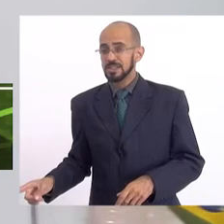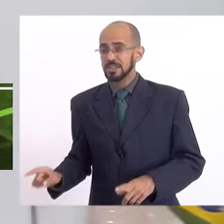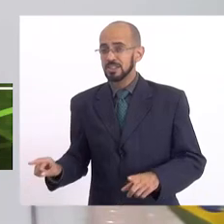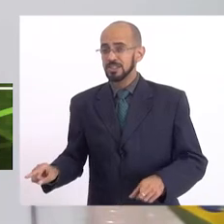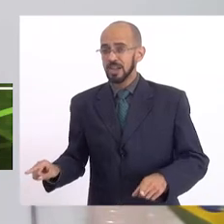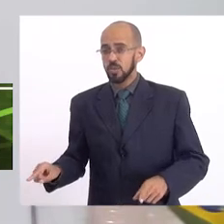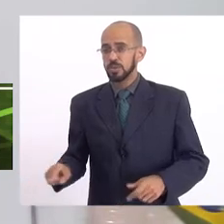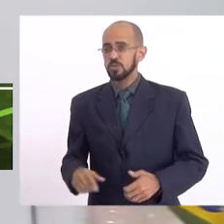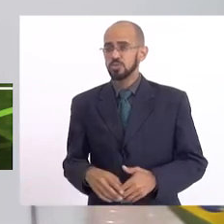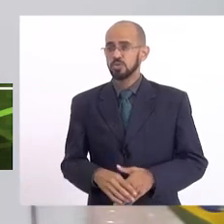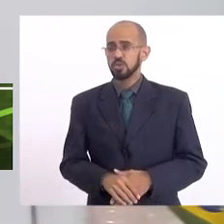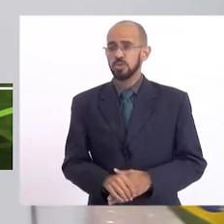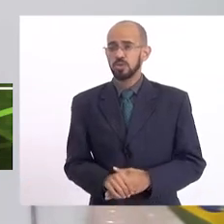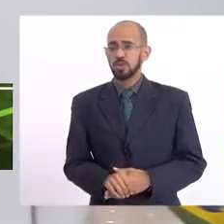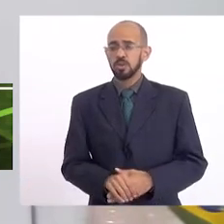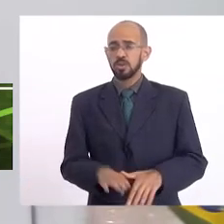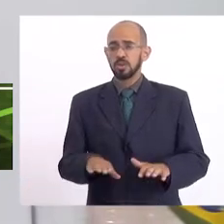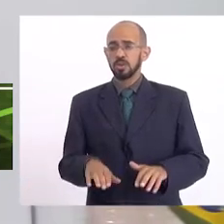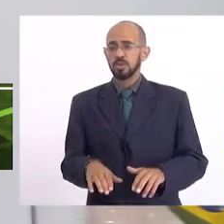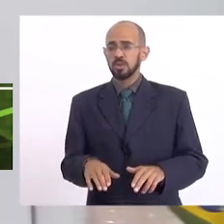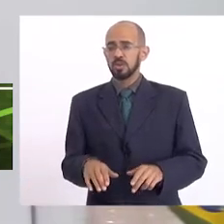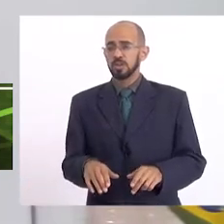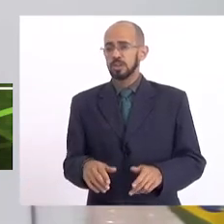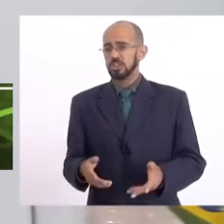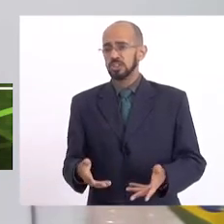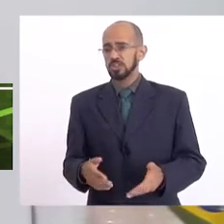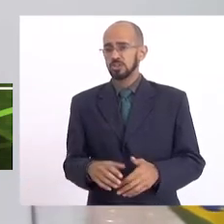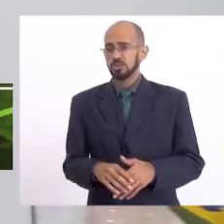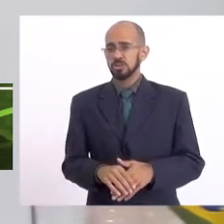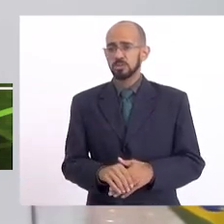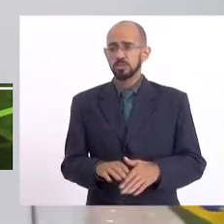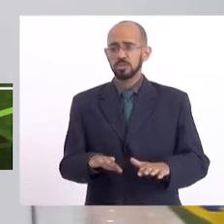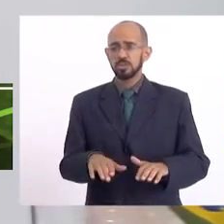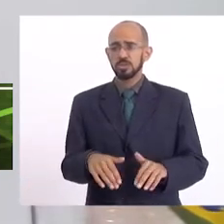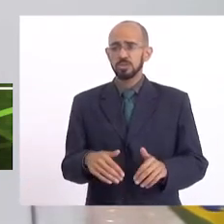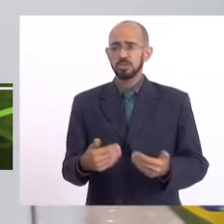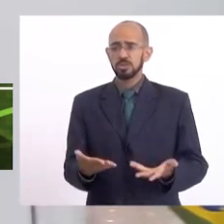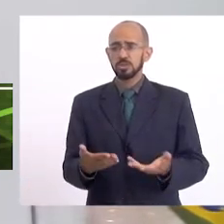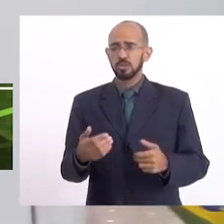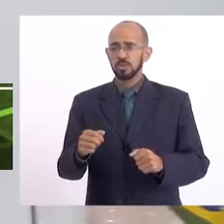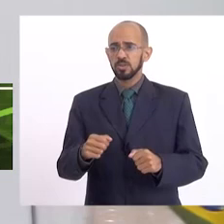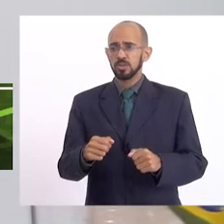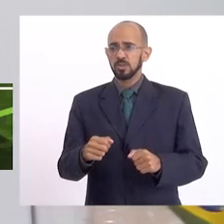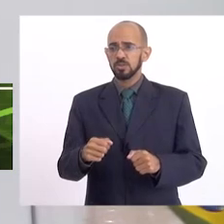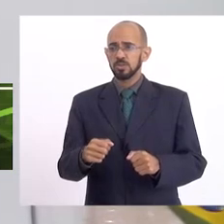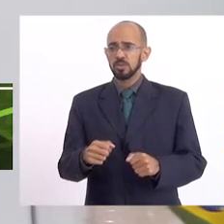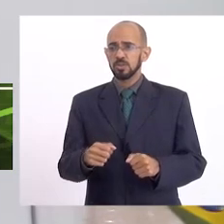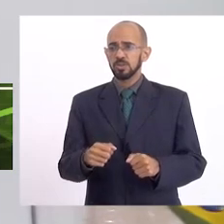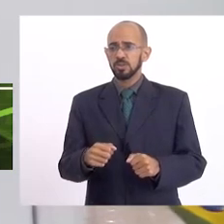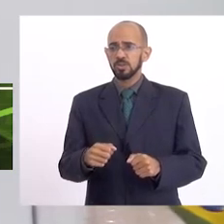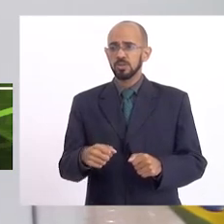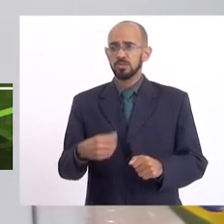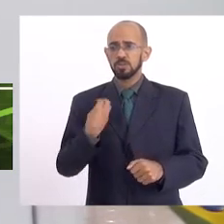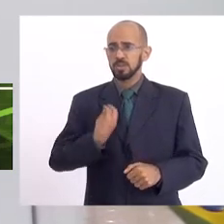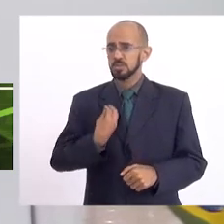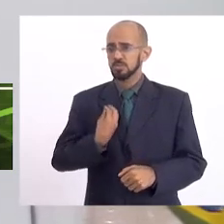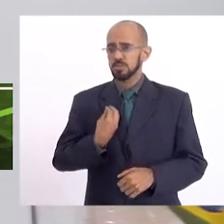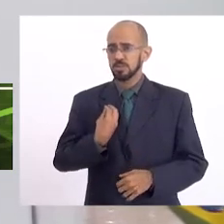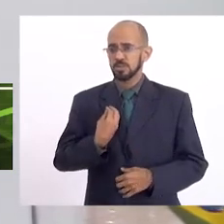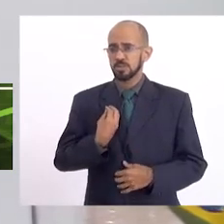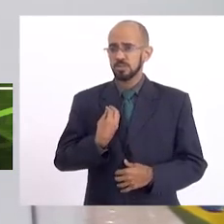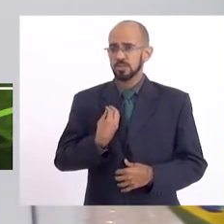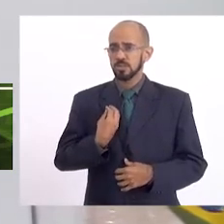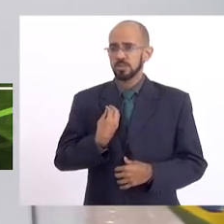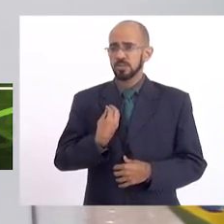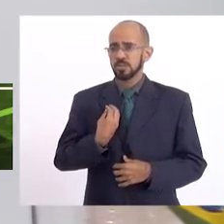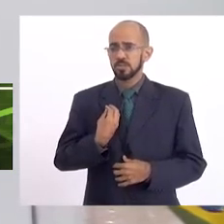do sindicato aqui, sempre conosco, através dos diretores, nosso presidente, sempre ativos e participantes aqui de todos os temas